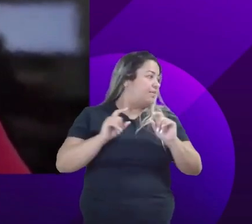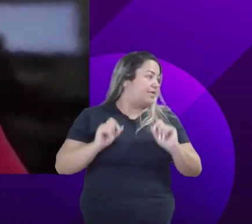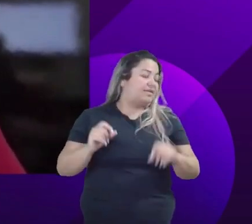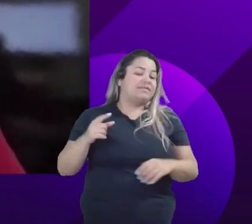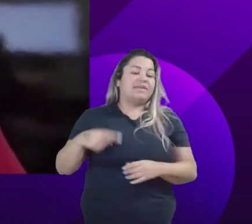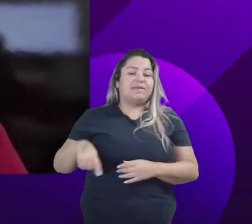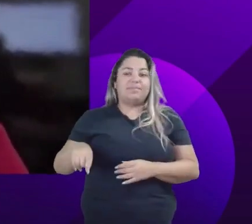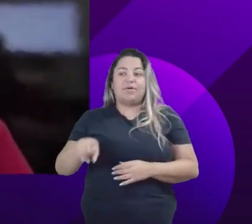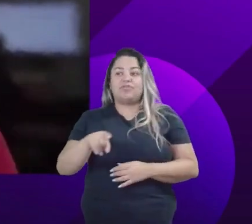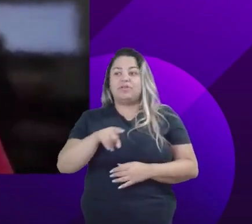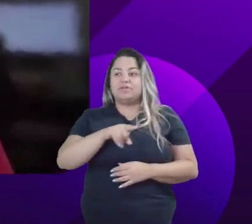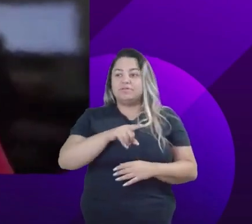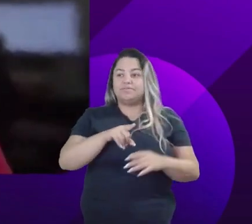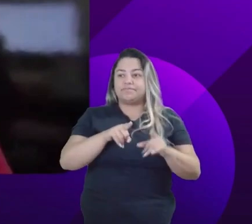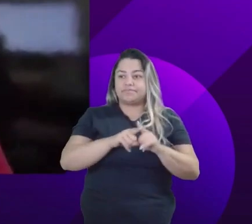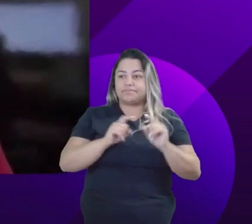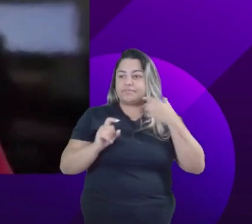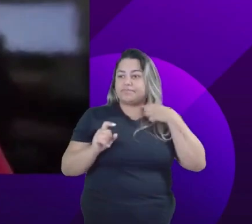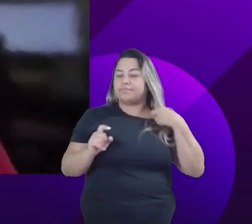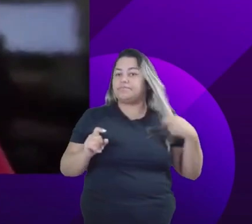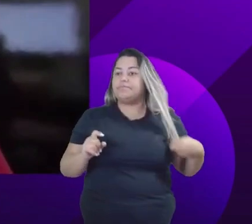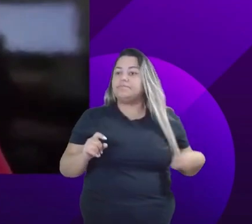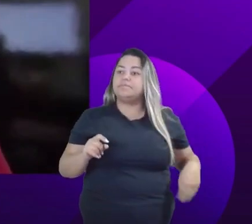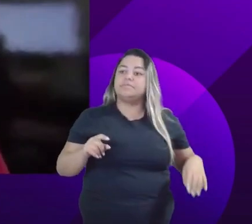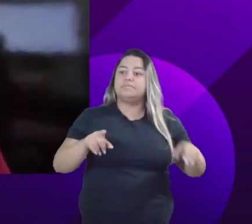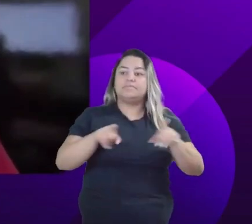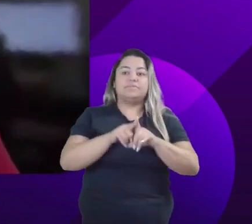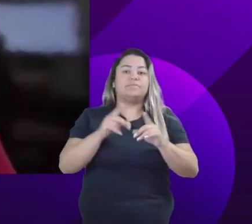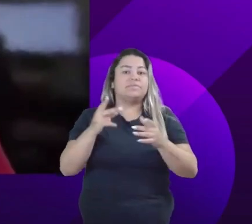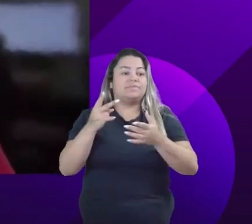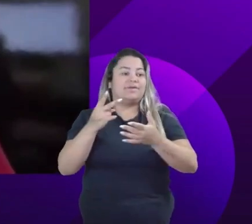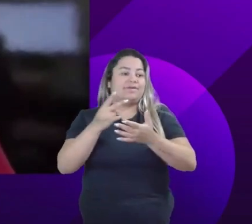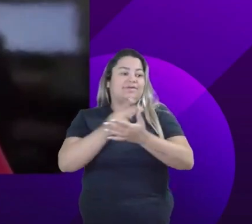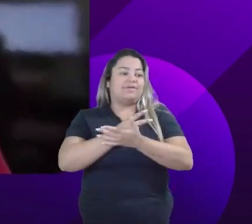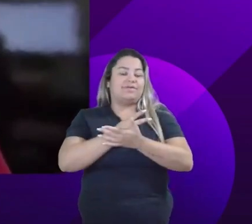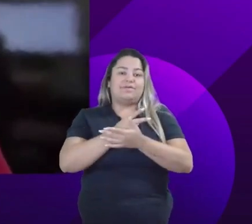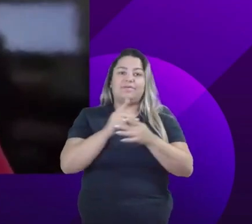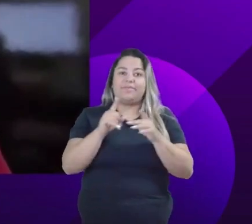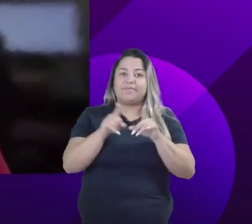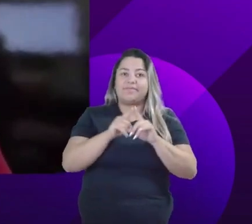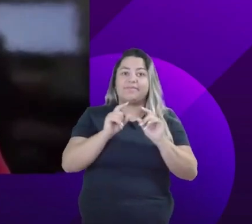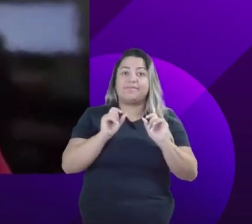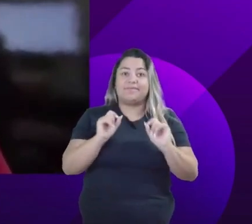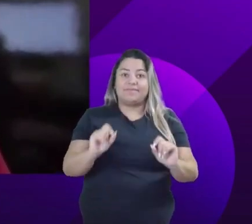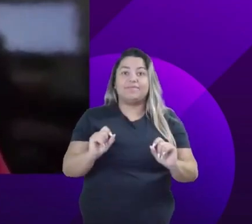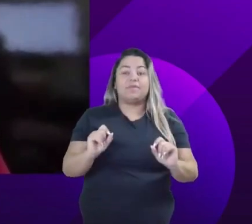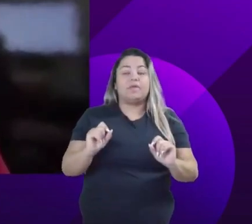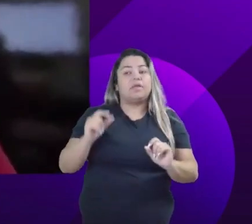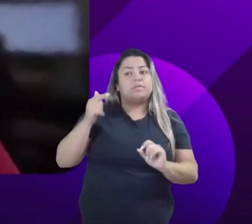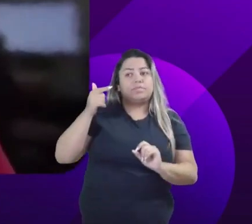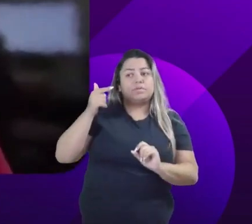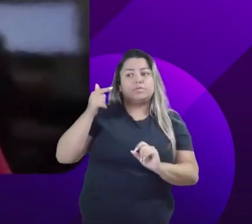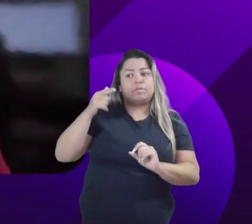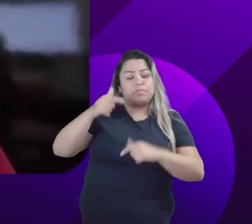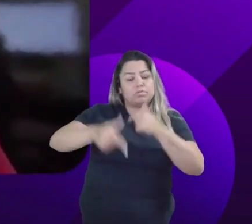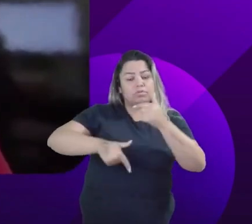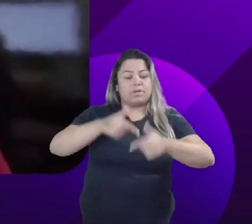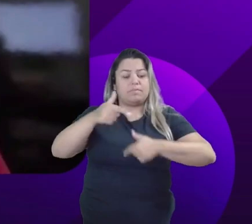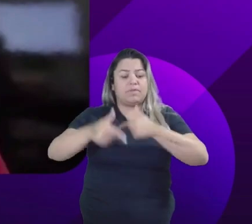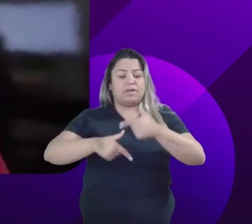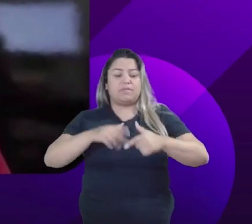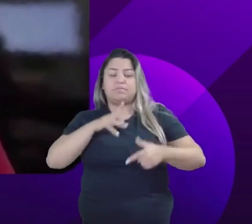Extraordinário da Reconstrução, que veio, né, tá fazendo, assim, um trabalho, né, de uma